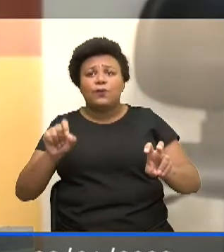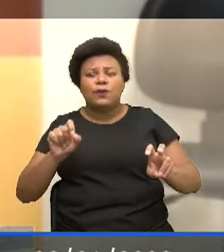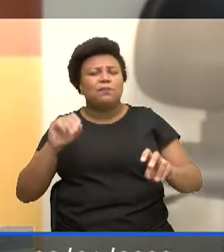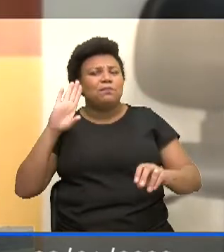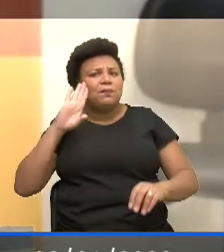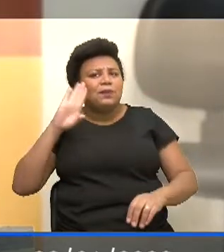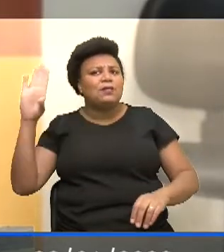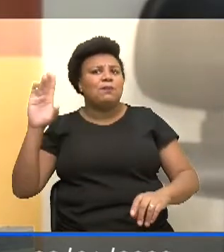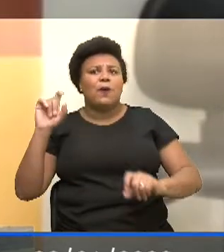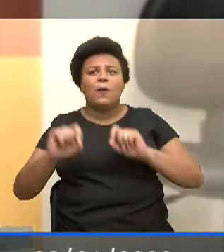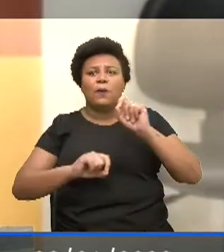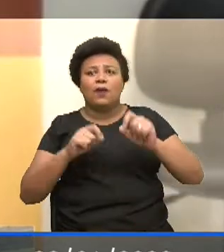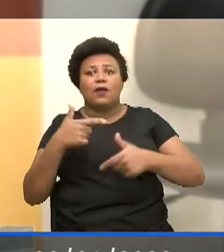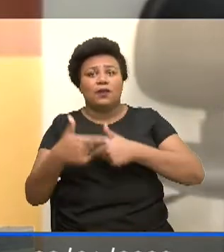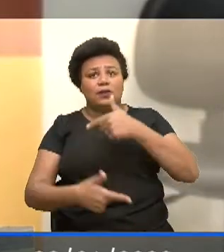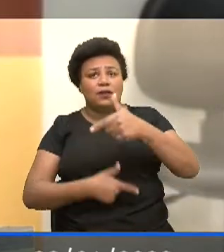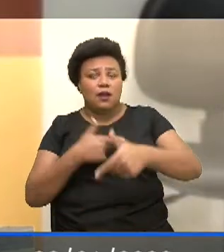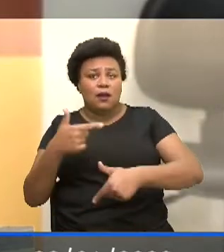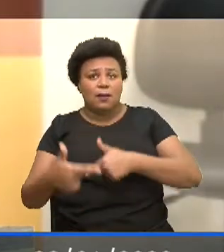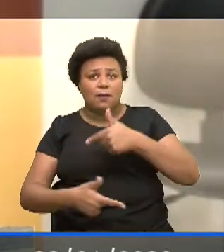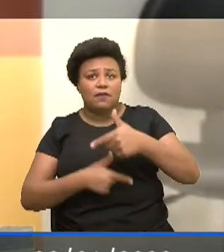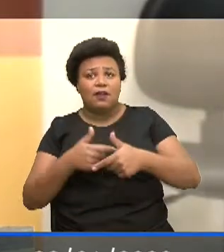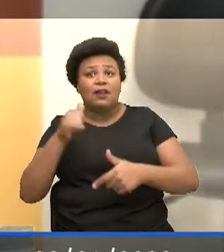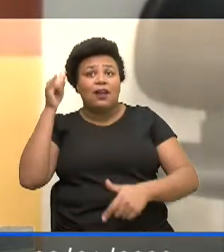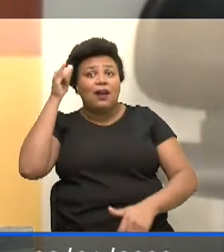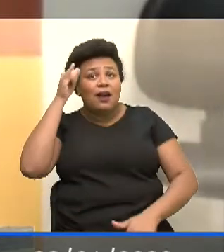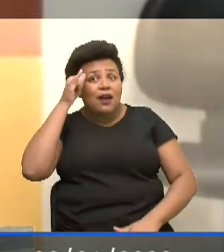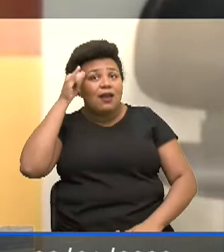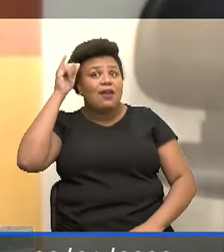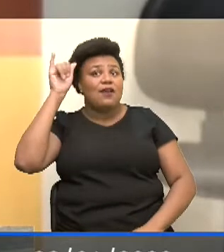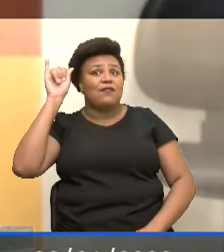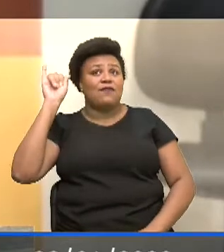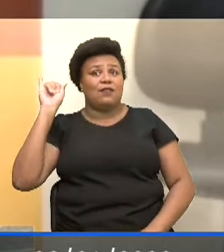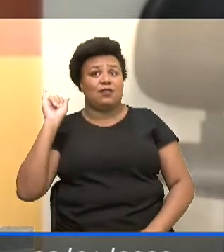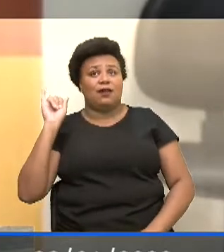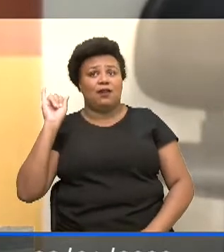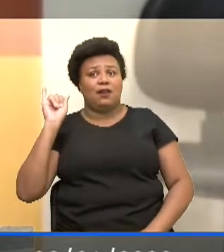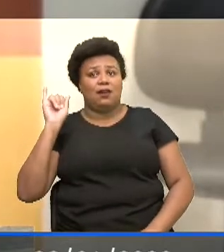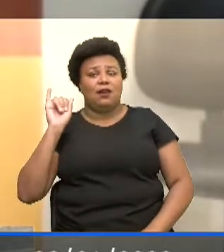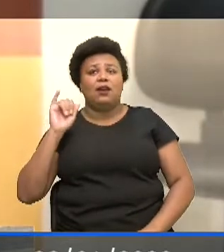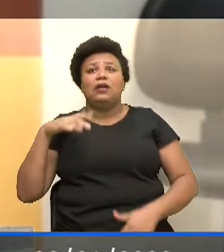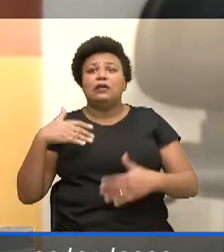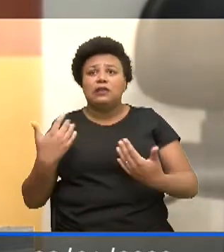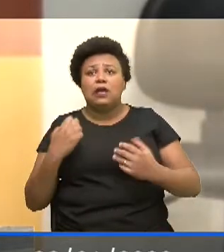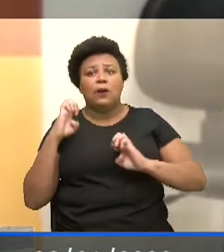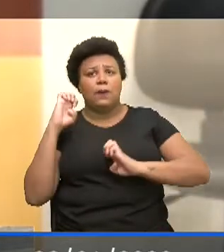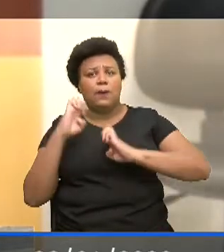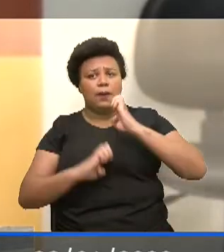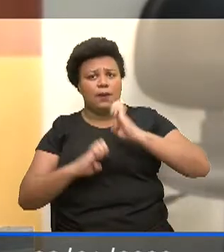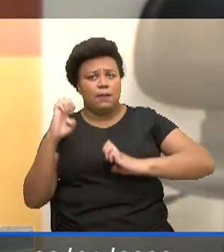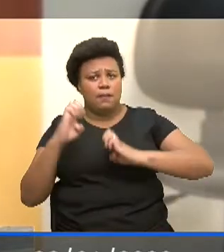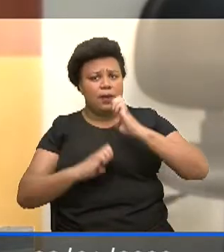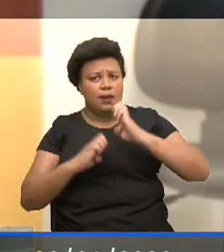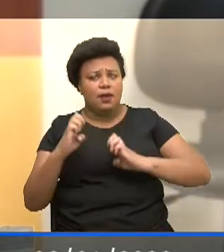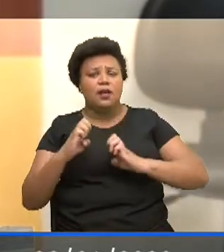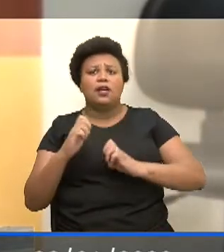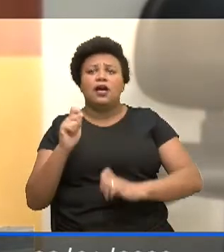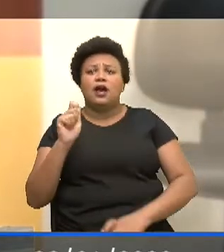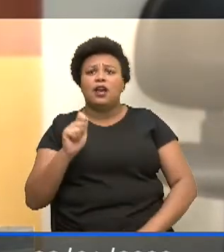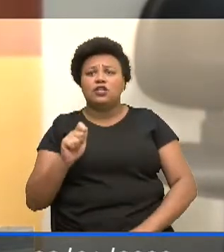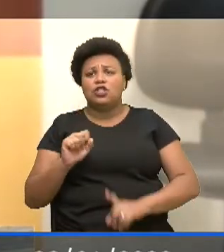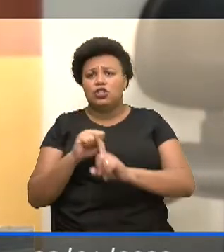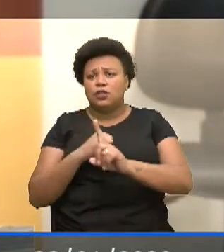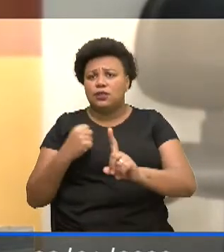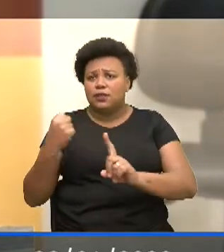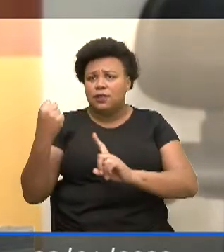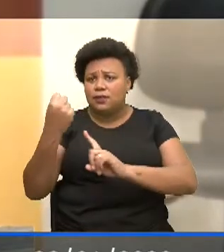de tudo, para trabalhar a questão da prevenção. Então, as empresas, a sociedade